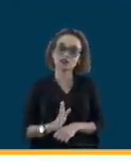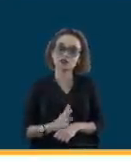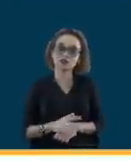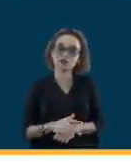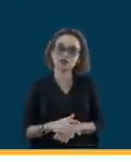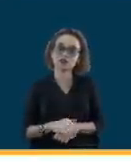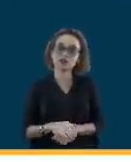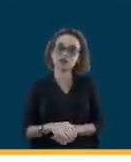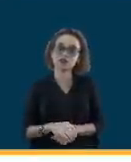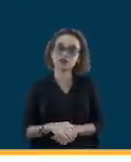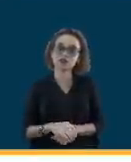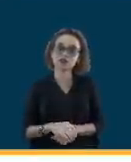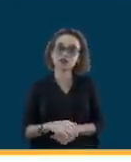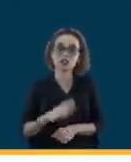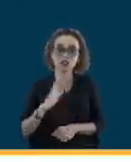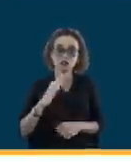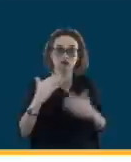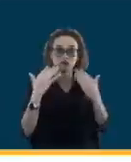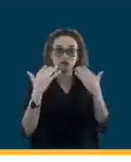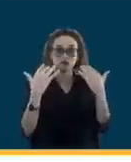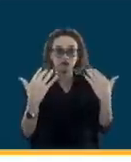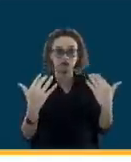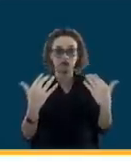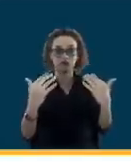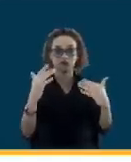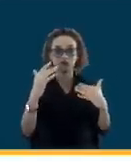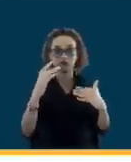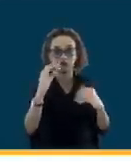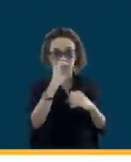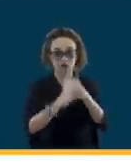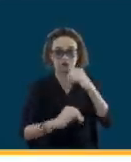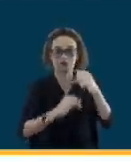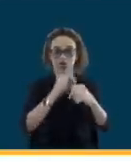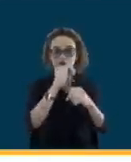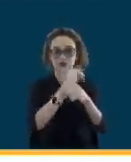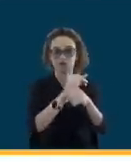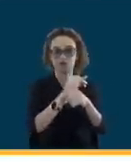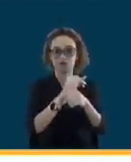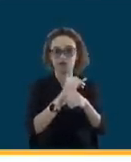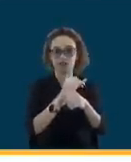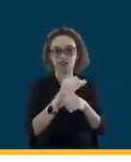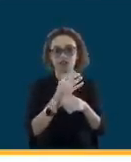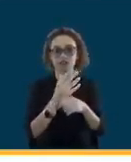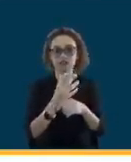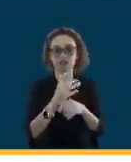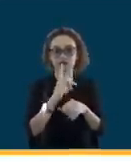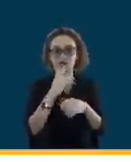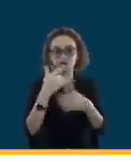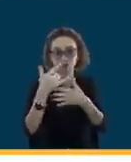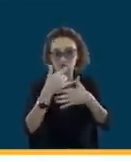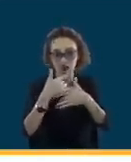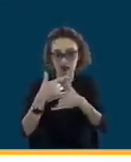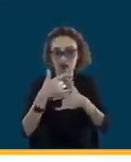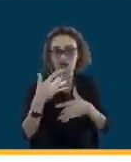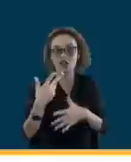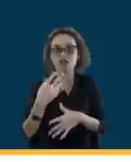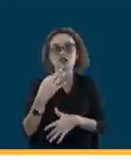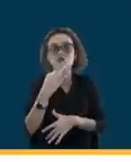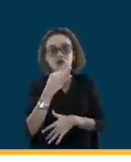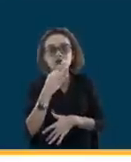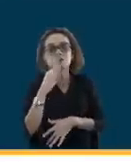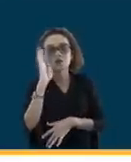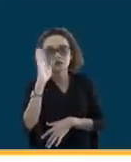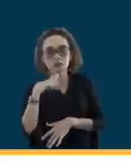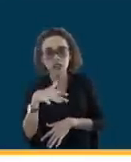de um auditório virtual que conhece bem, que sabe bem e